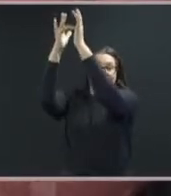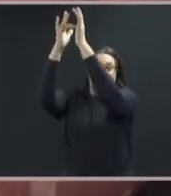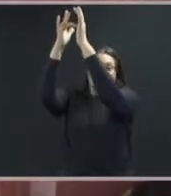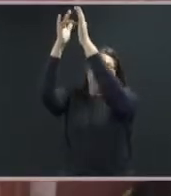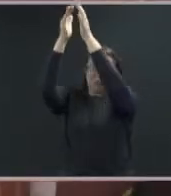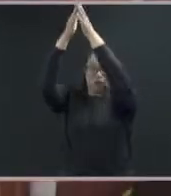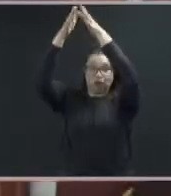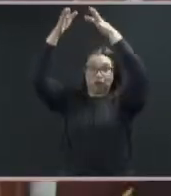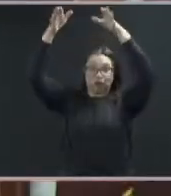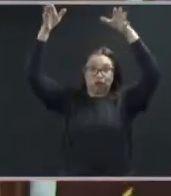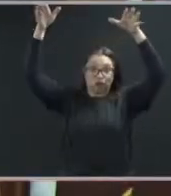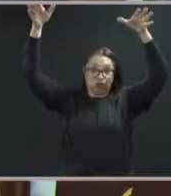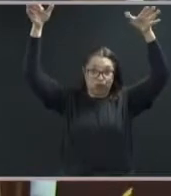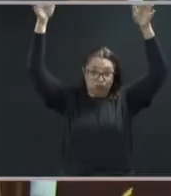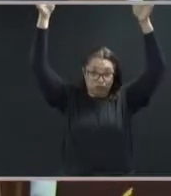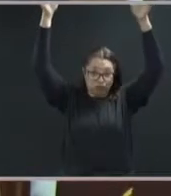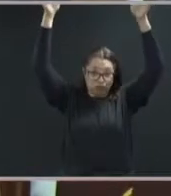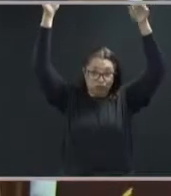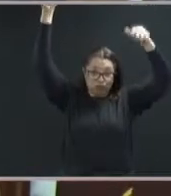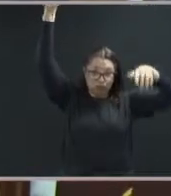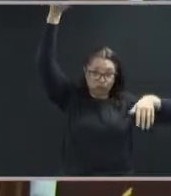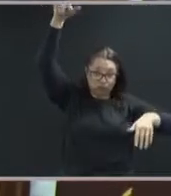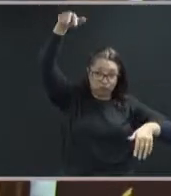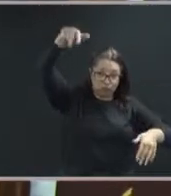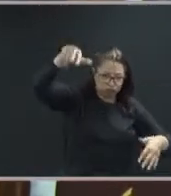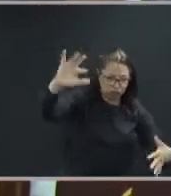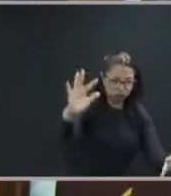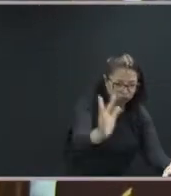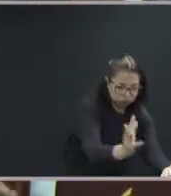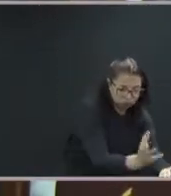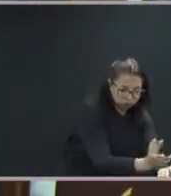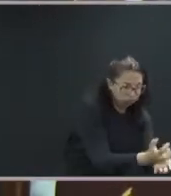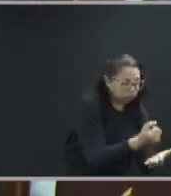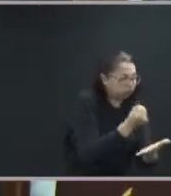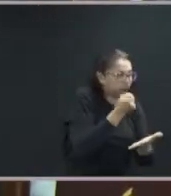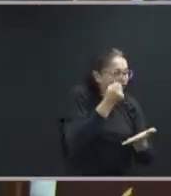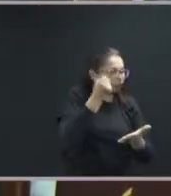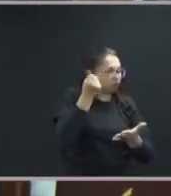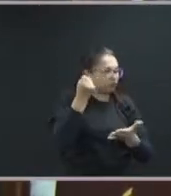nós estaremos sempre com ele.